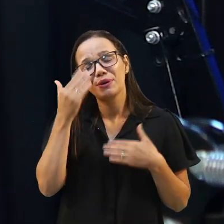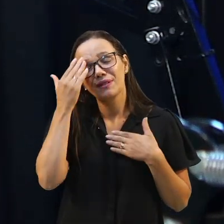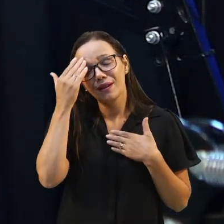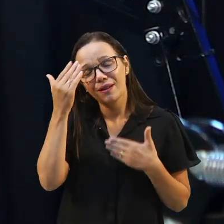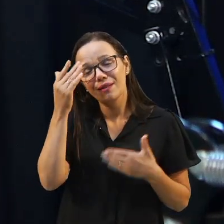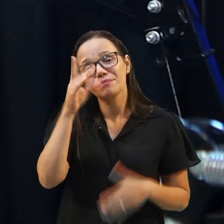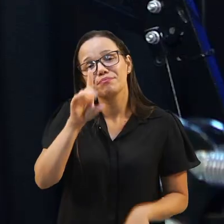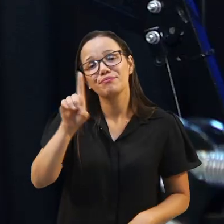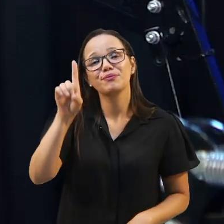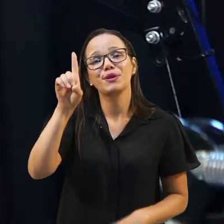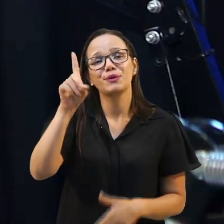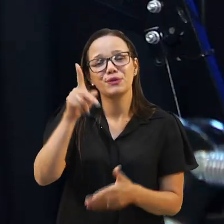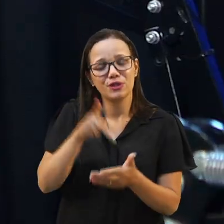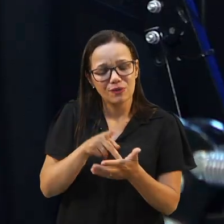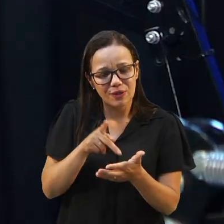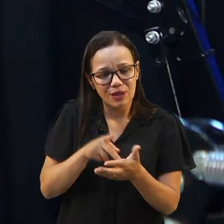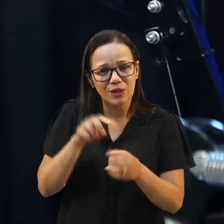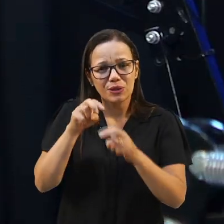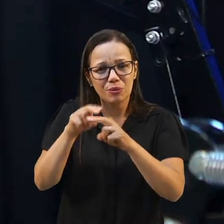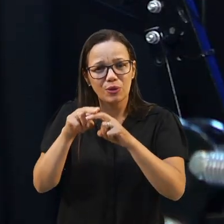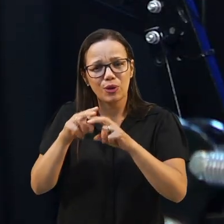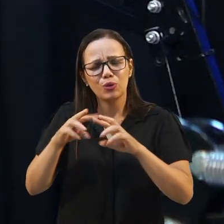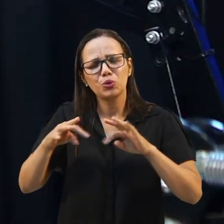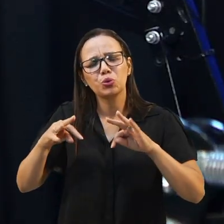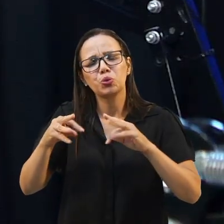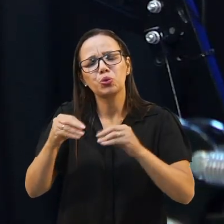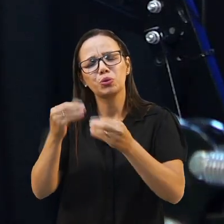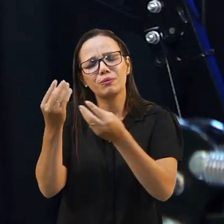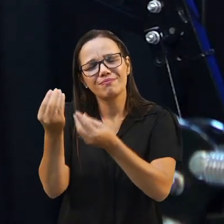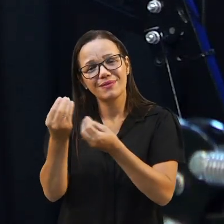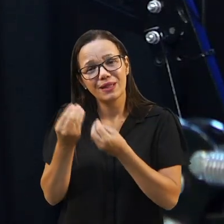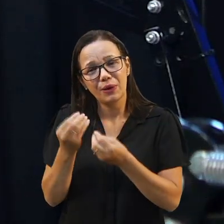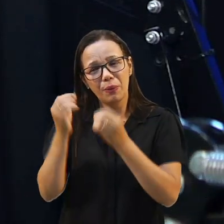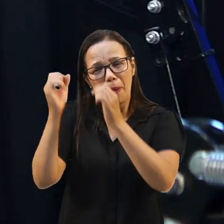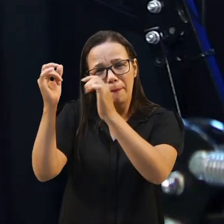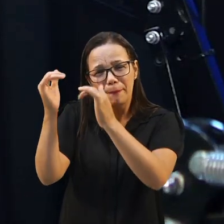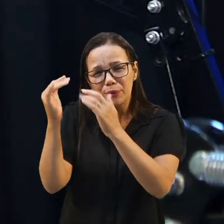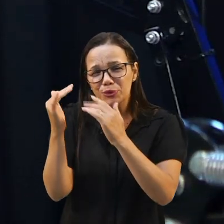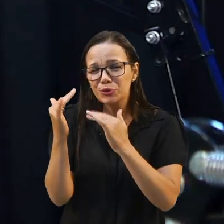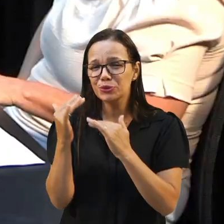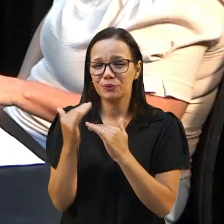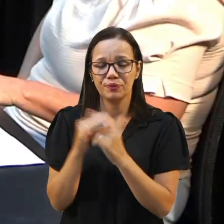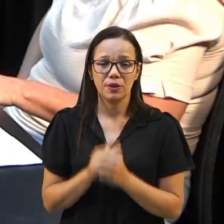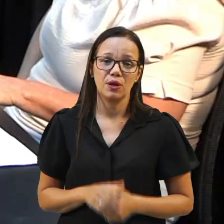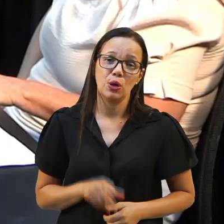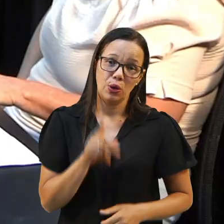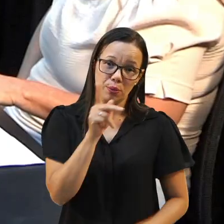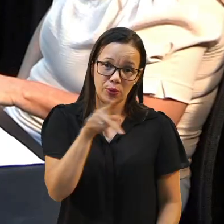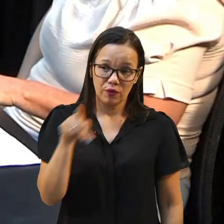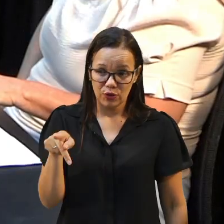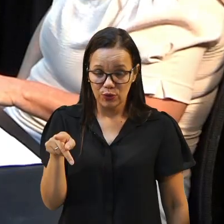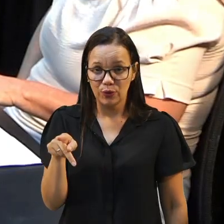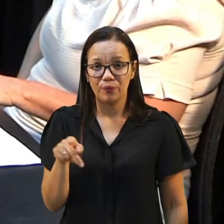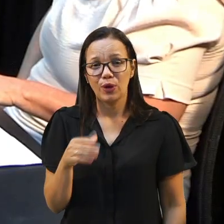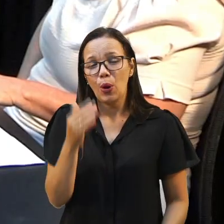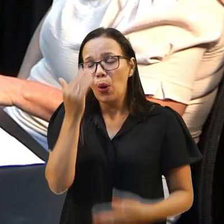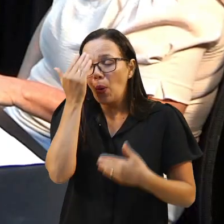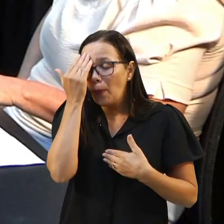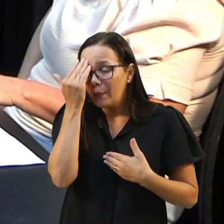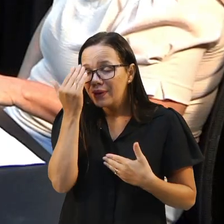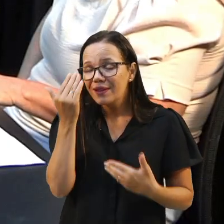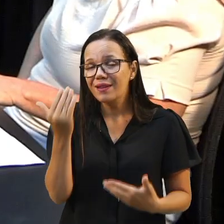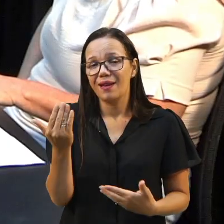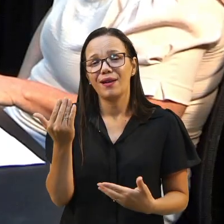Deus por tudo que Ele me concede. É isso aí, professor. Professor, muito